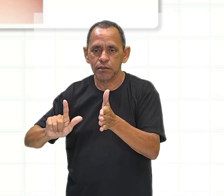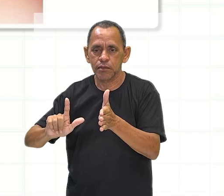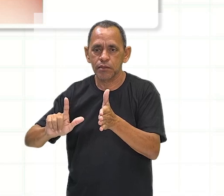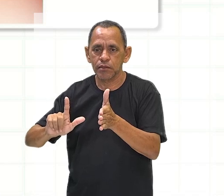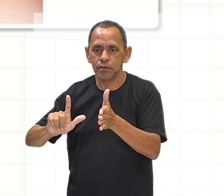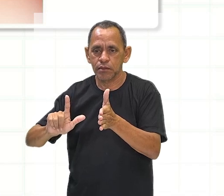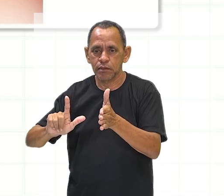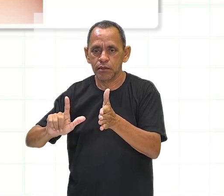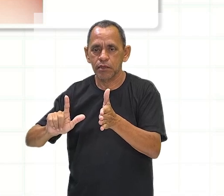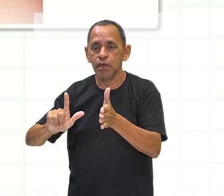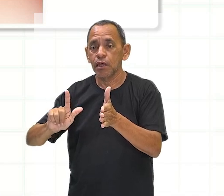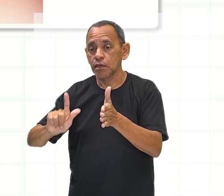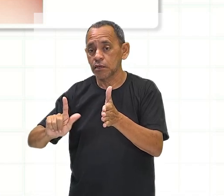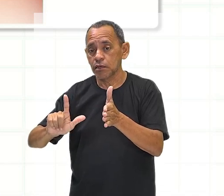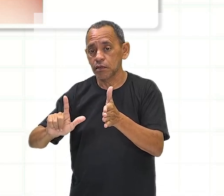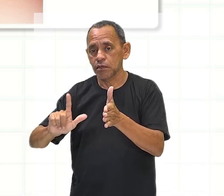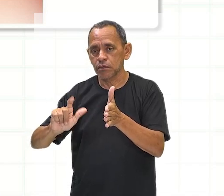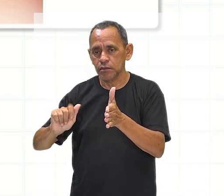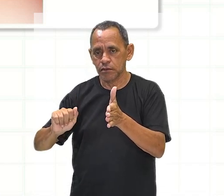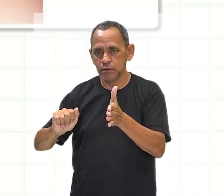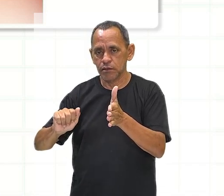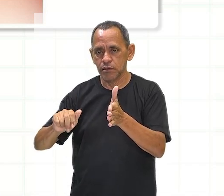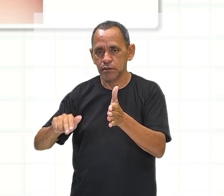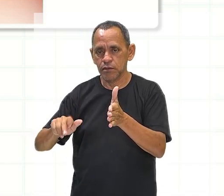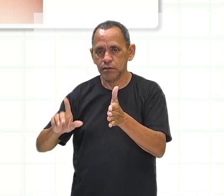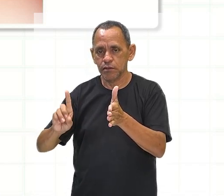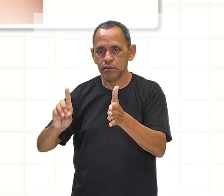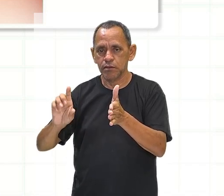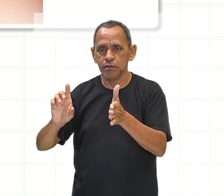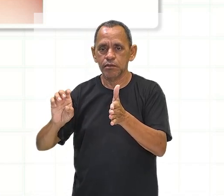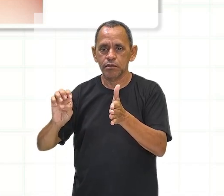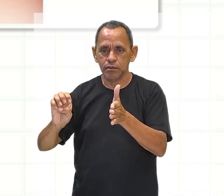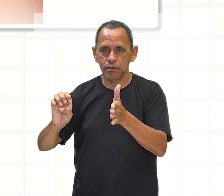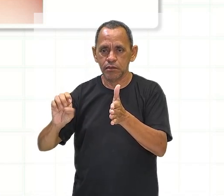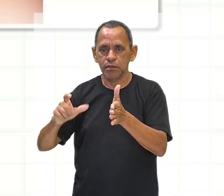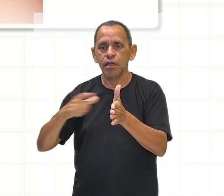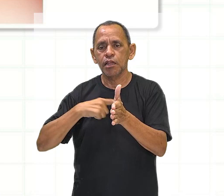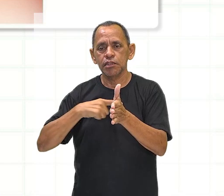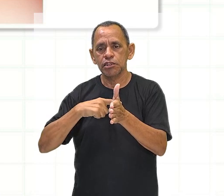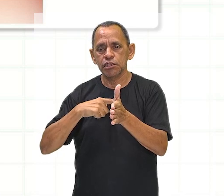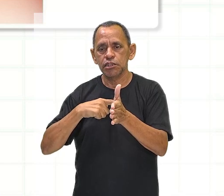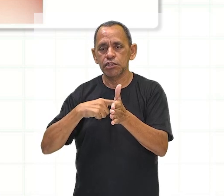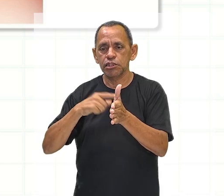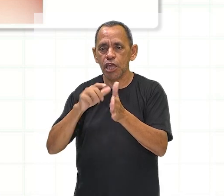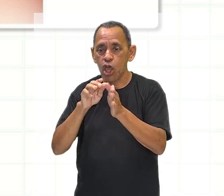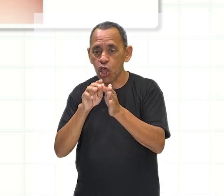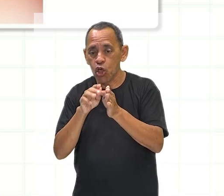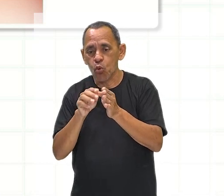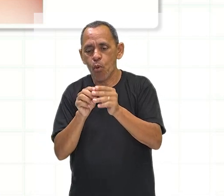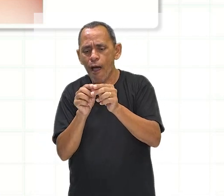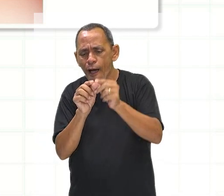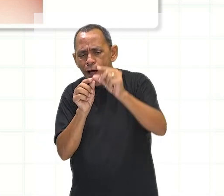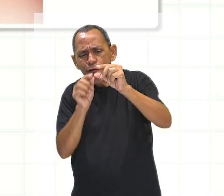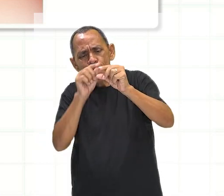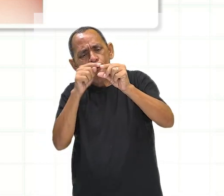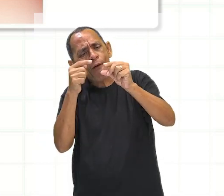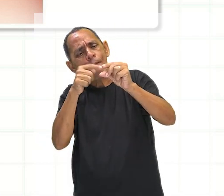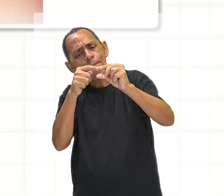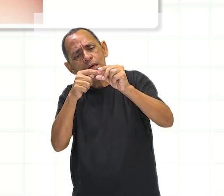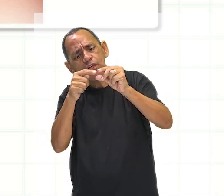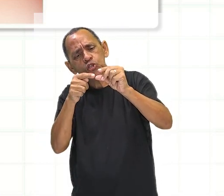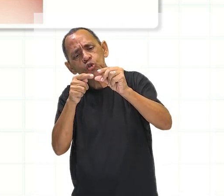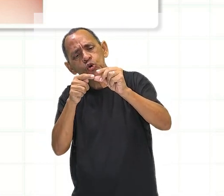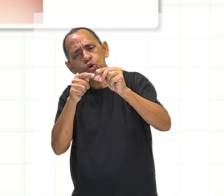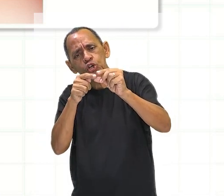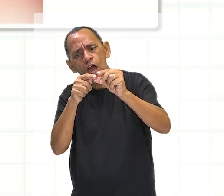da glande, onde há uma abertura pela qual são eliminados o sêmen e a urina, tá bom? Então por isso ali